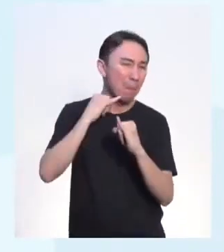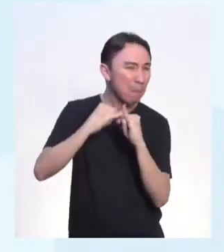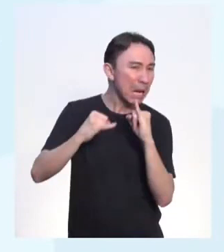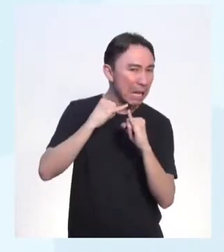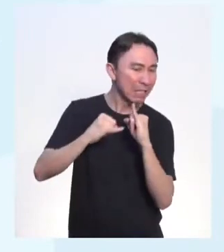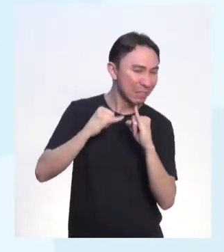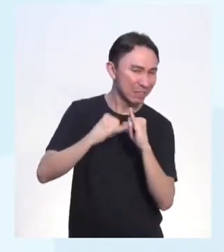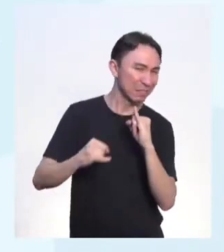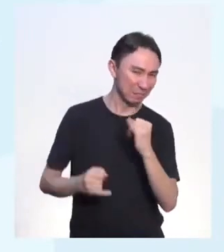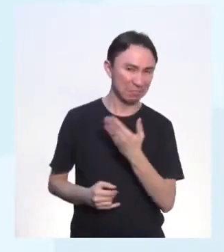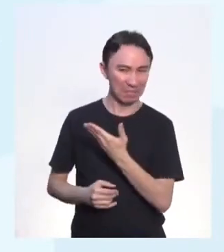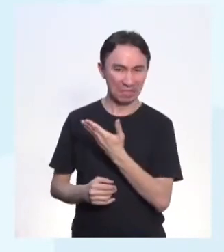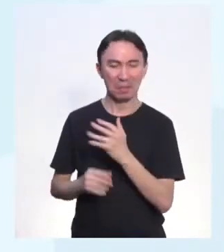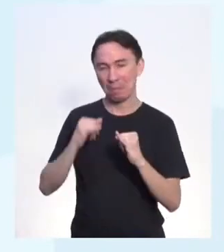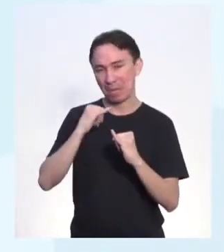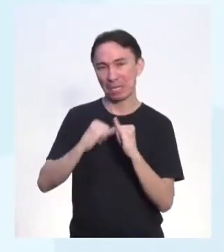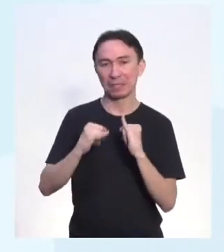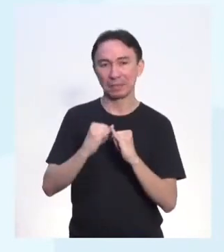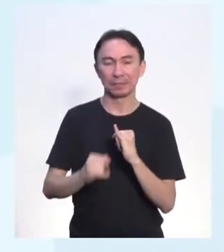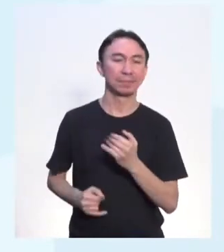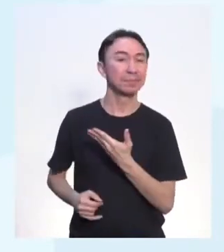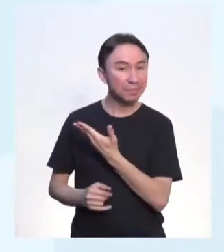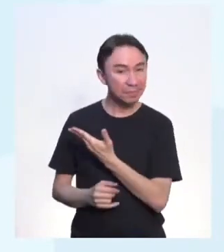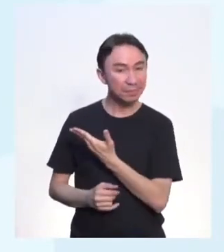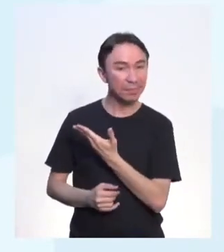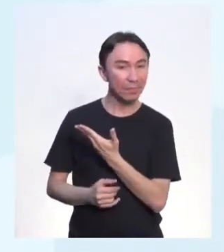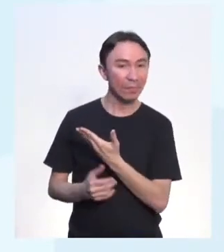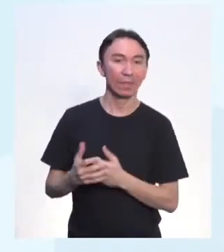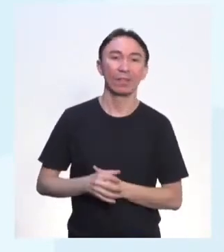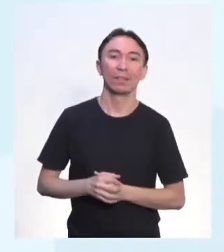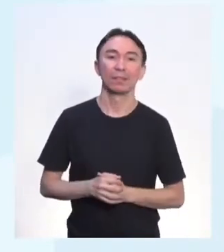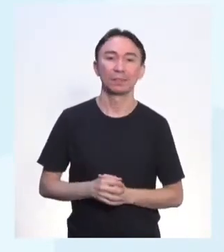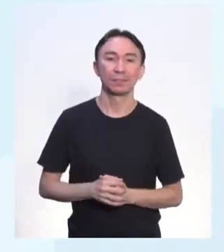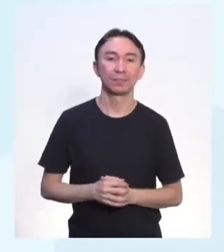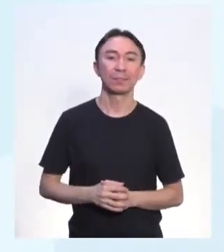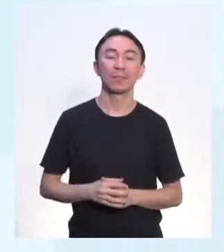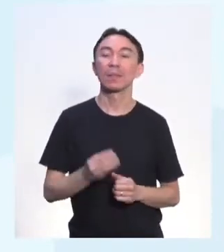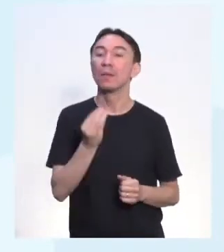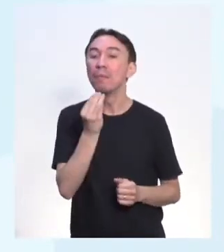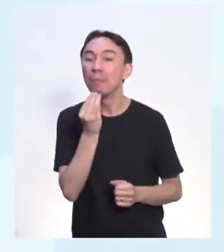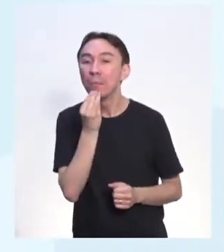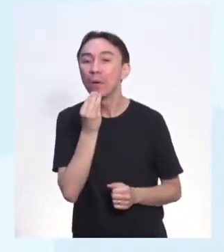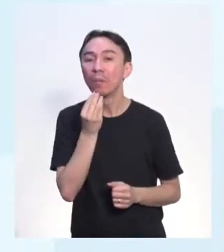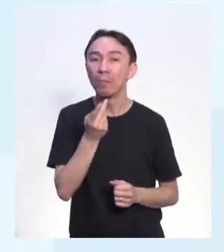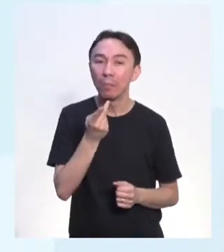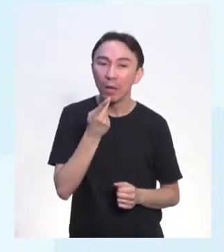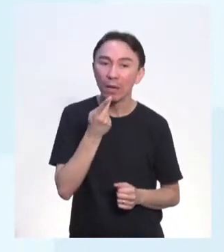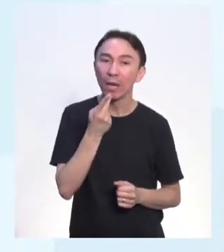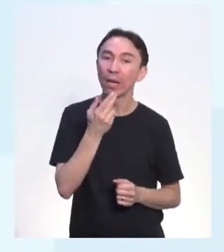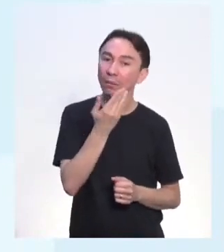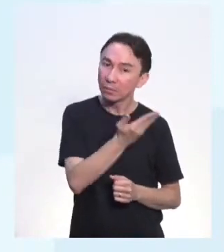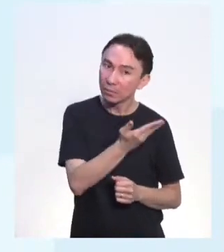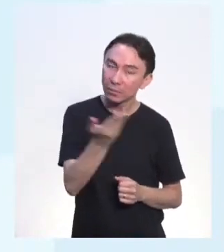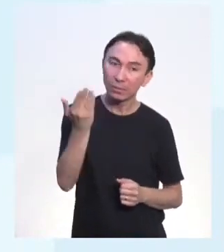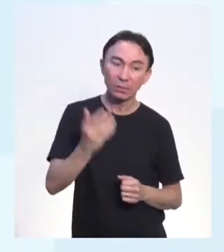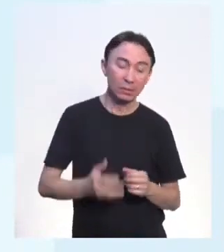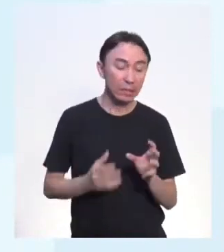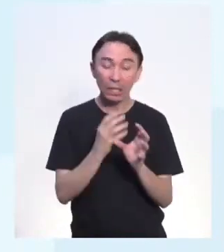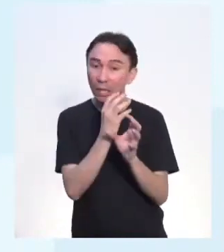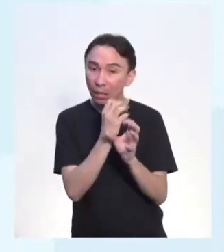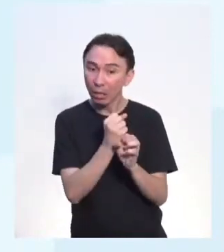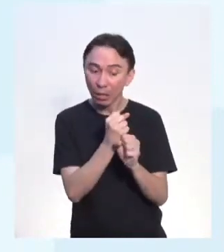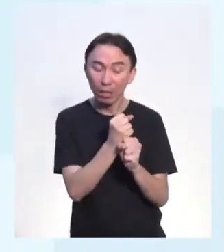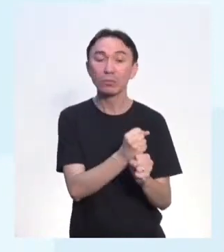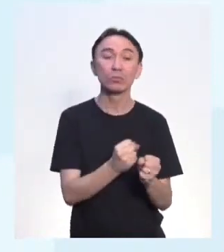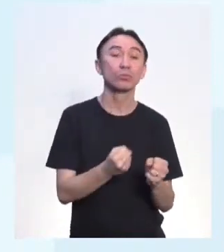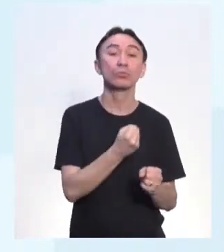minha, tá bom? Então, atividade 2 na tela, por favor. Calcule a probabilidade de se obter um número par